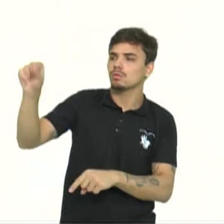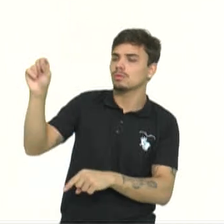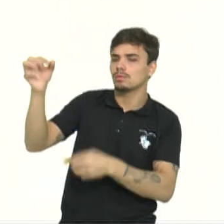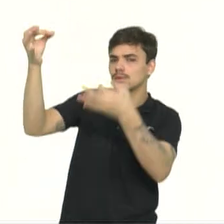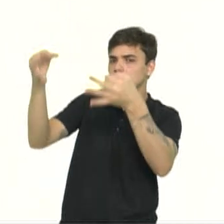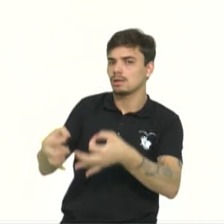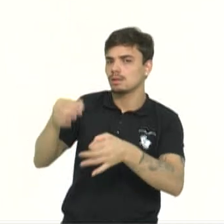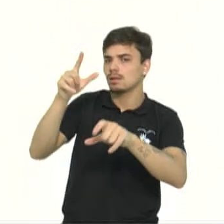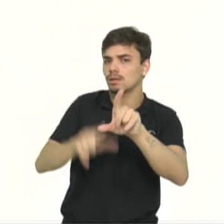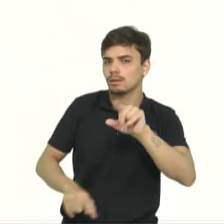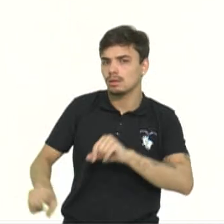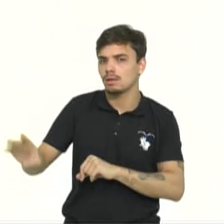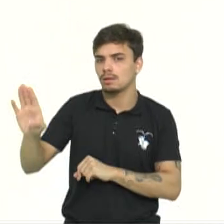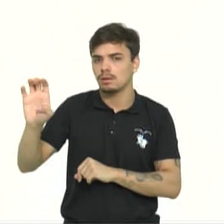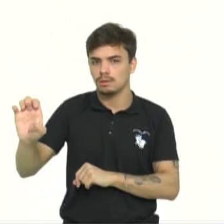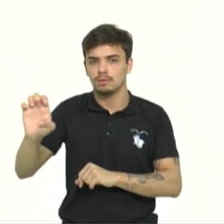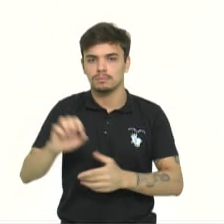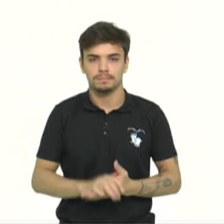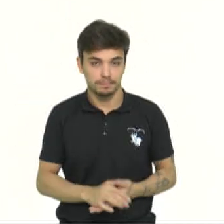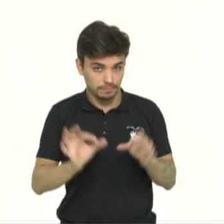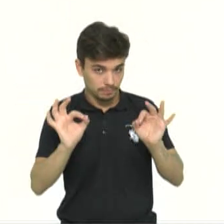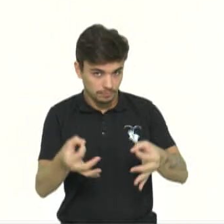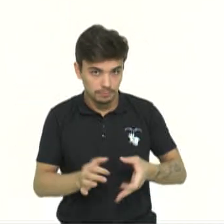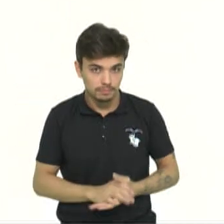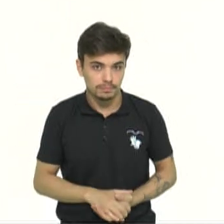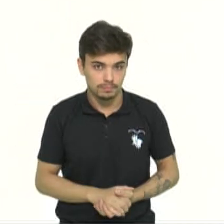correta, então, é a letra E, ok?